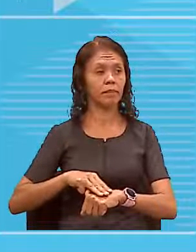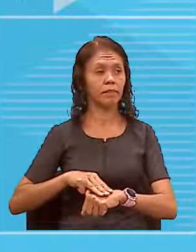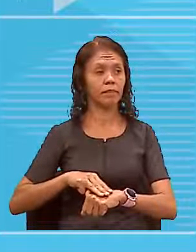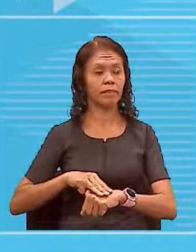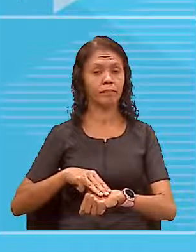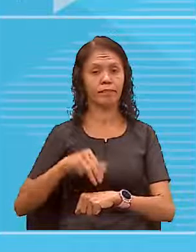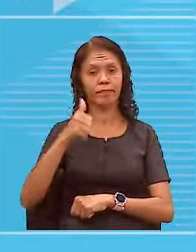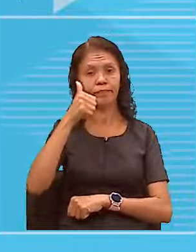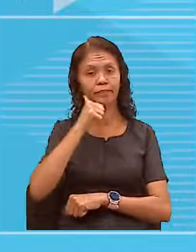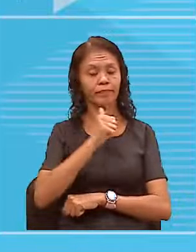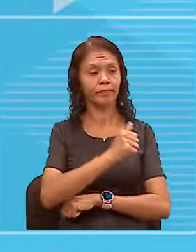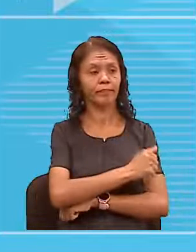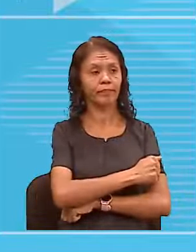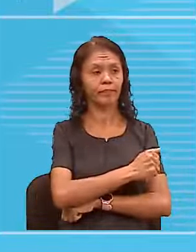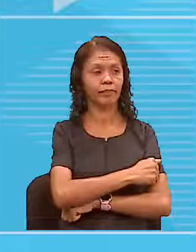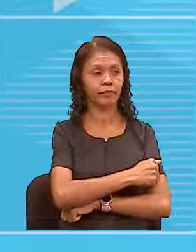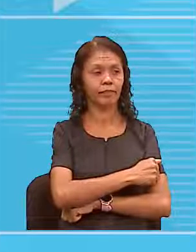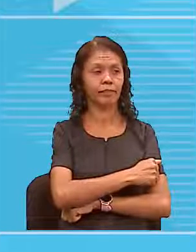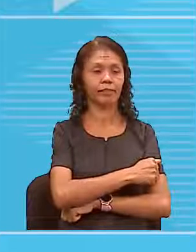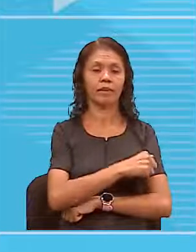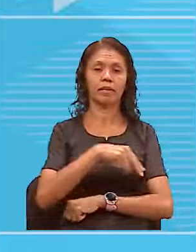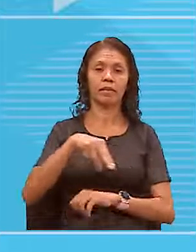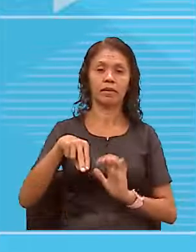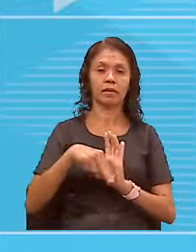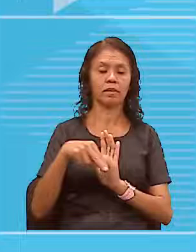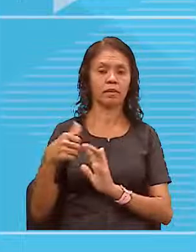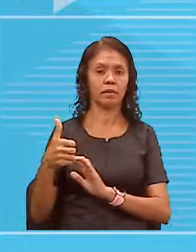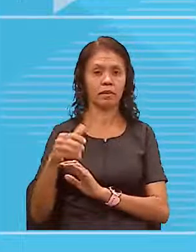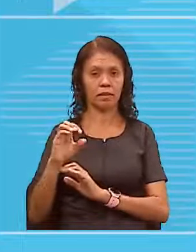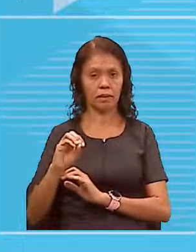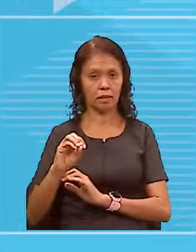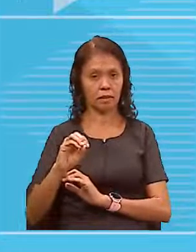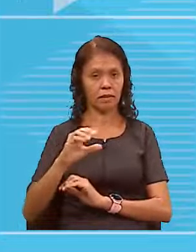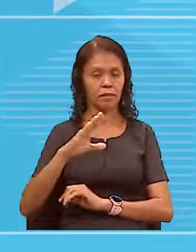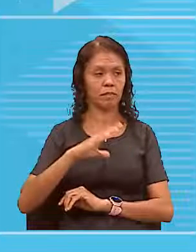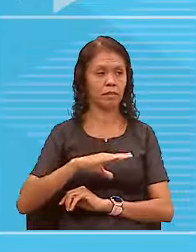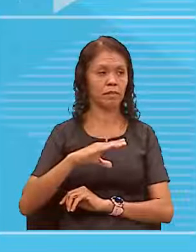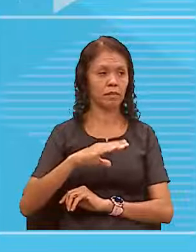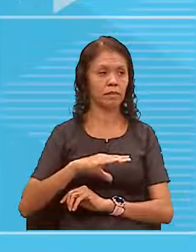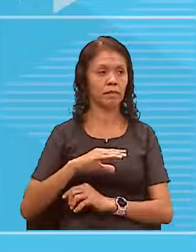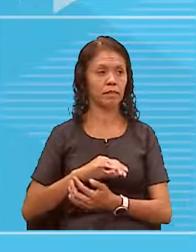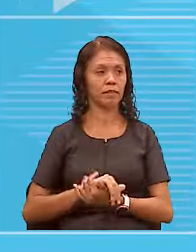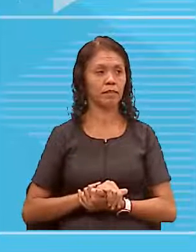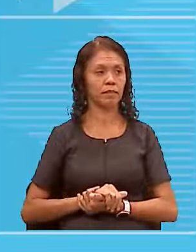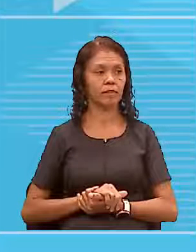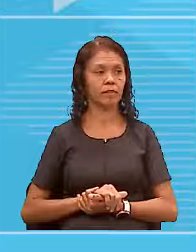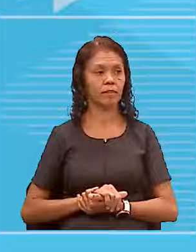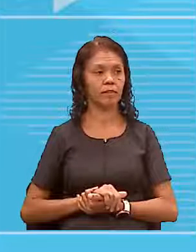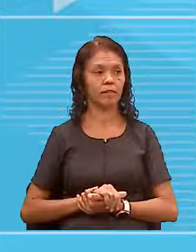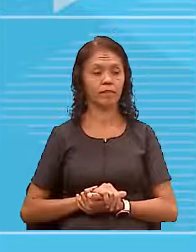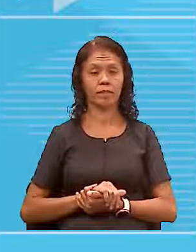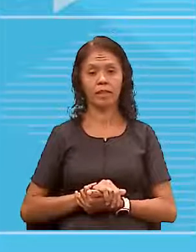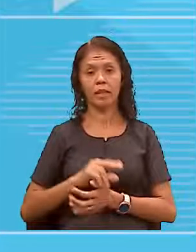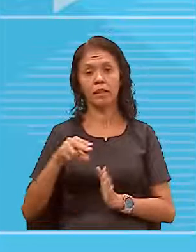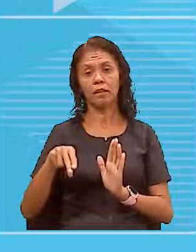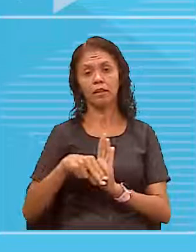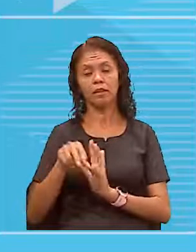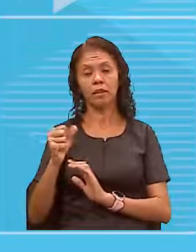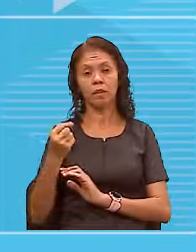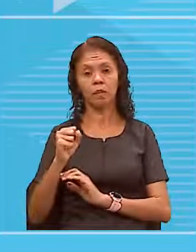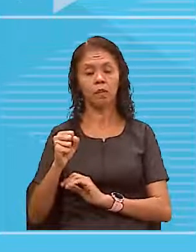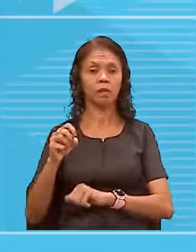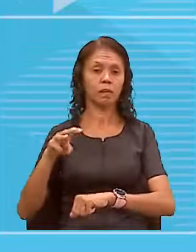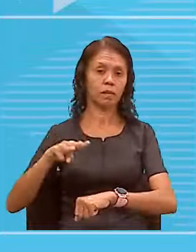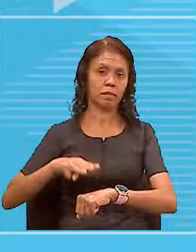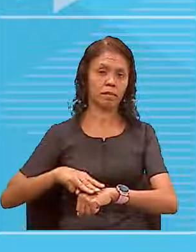A Adriana, ela tirou 10 em português e tirou 8